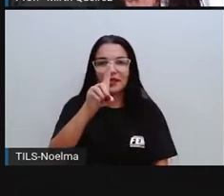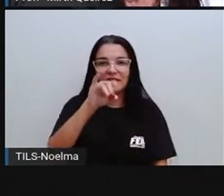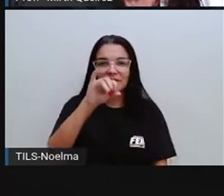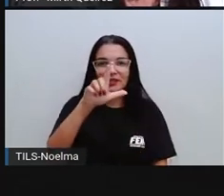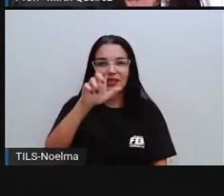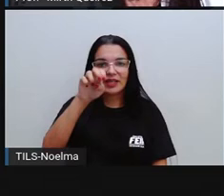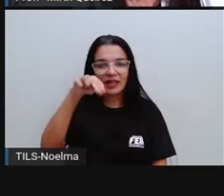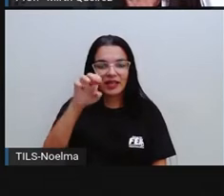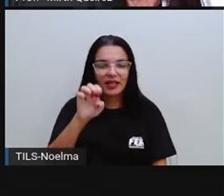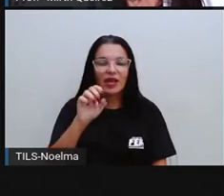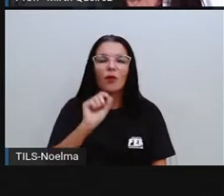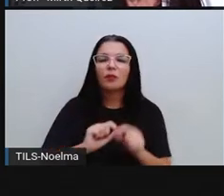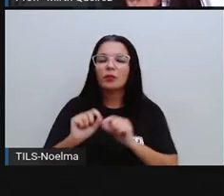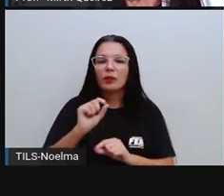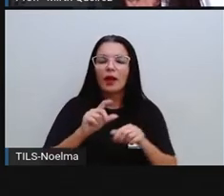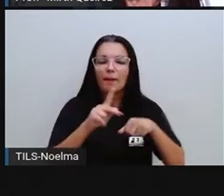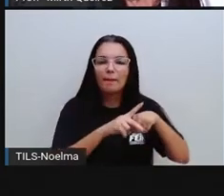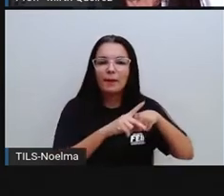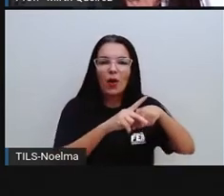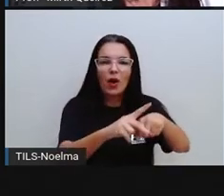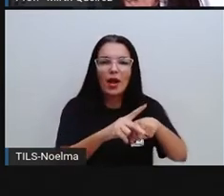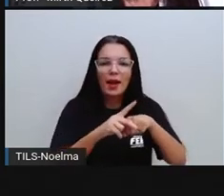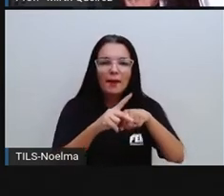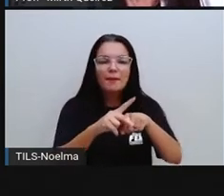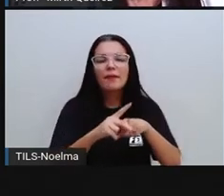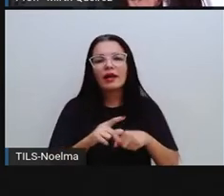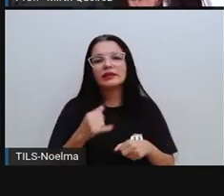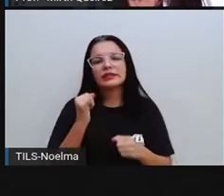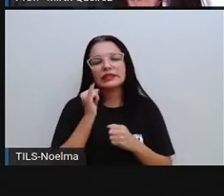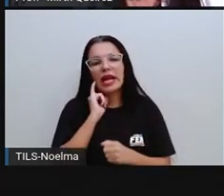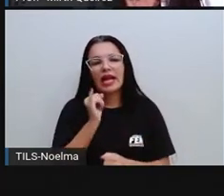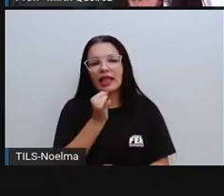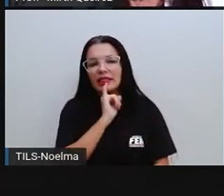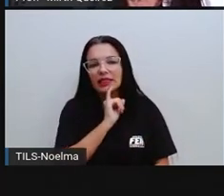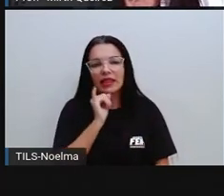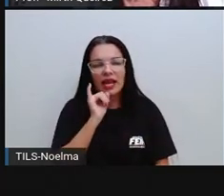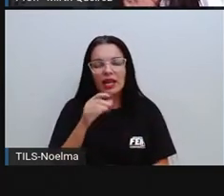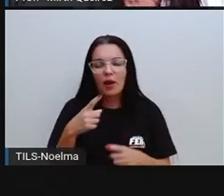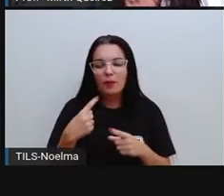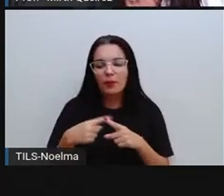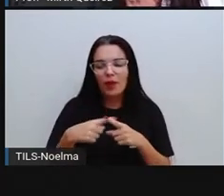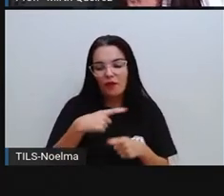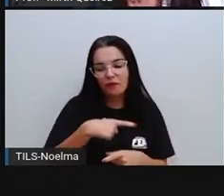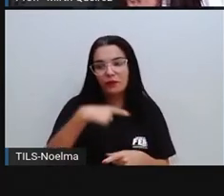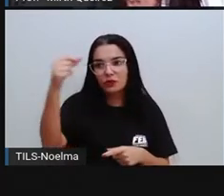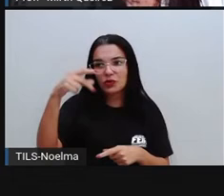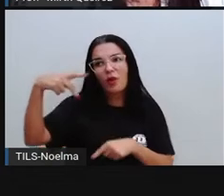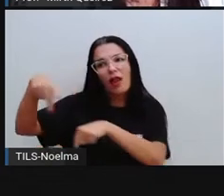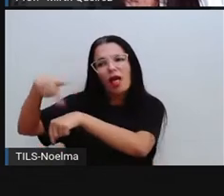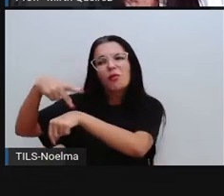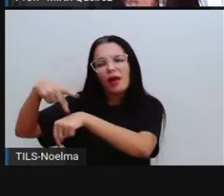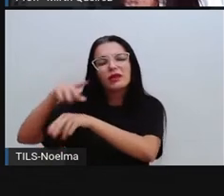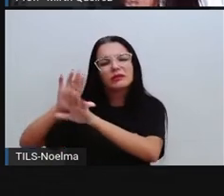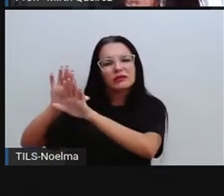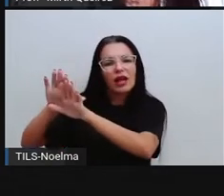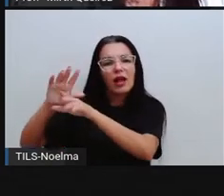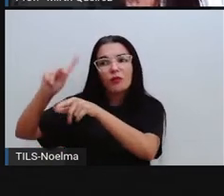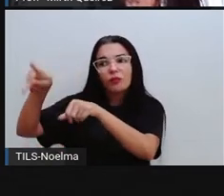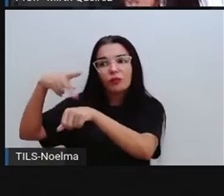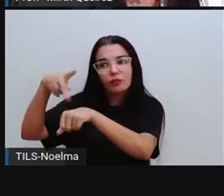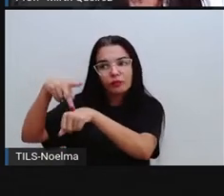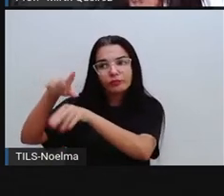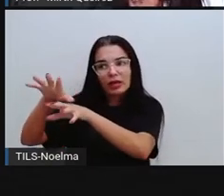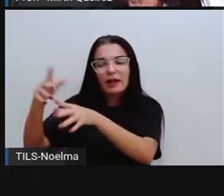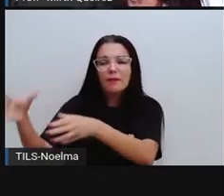os italianos que vieram ao Brasil fugindo aí das crises, né, econômicas que seu